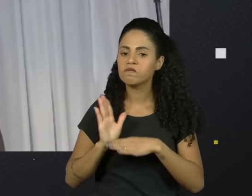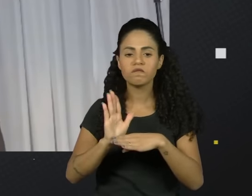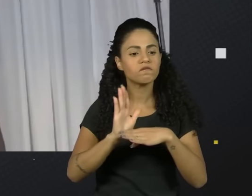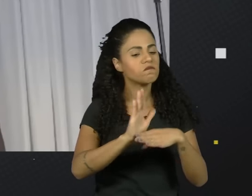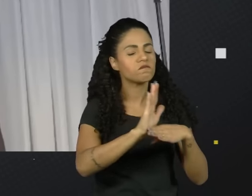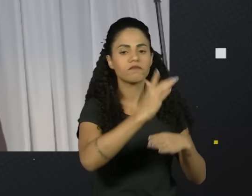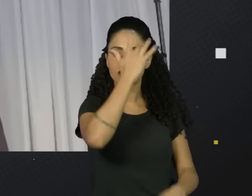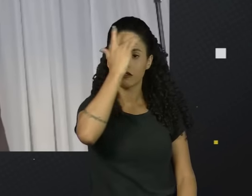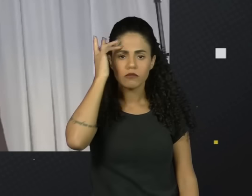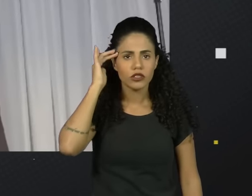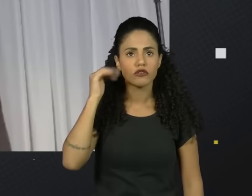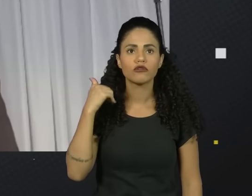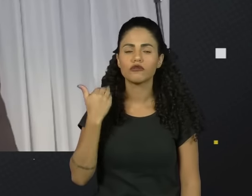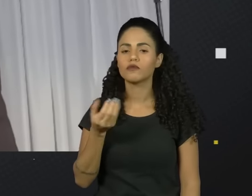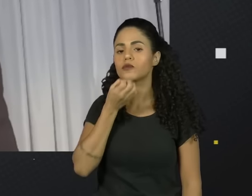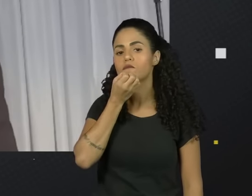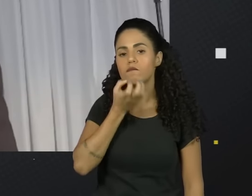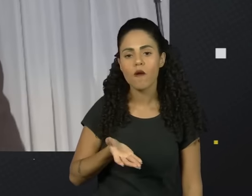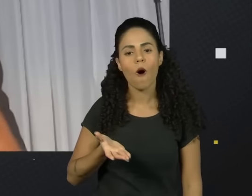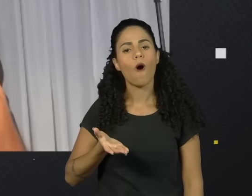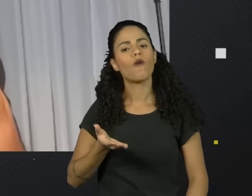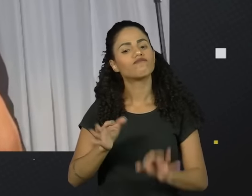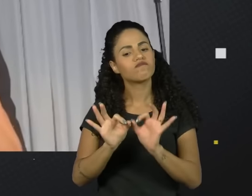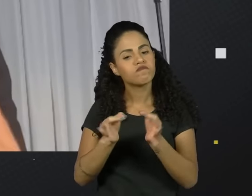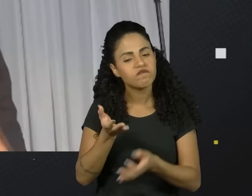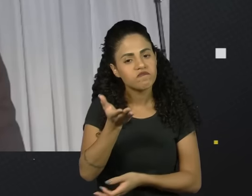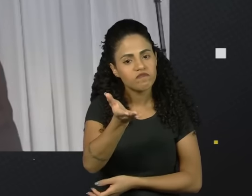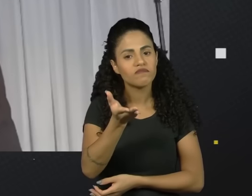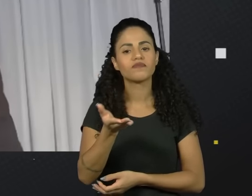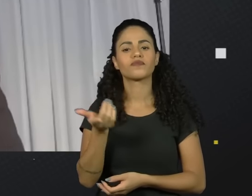é, né? Com toda a sua delicadeza,